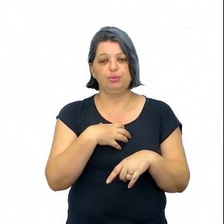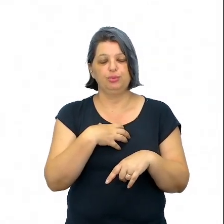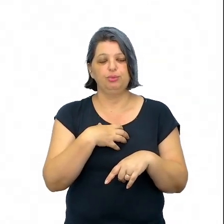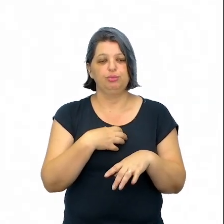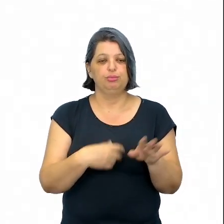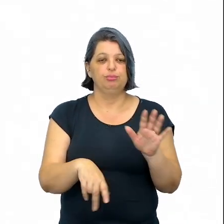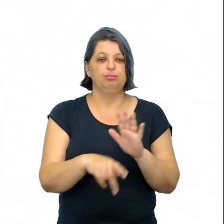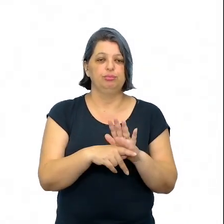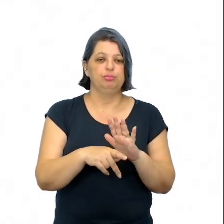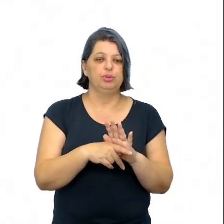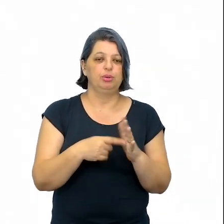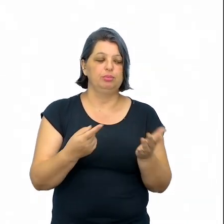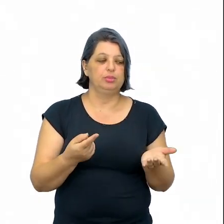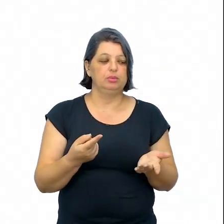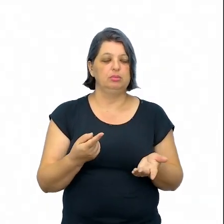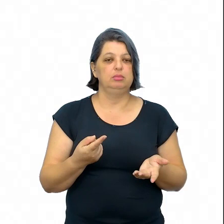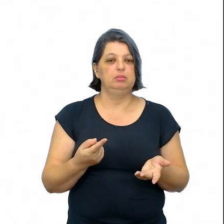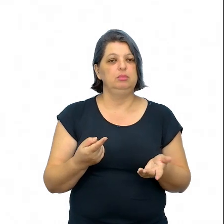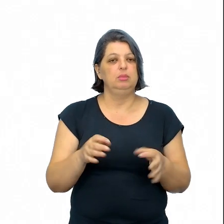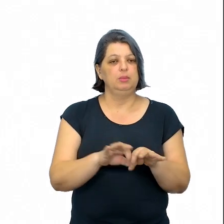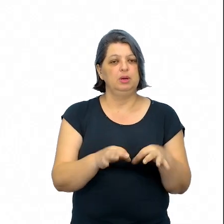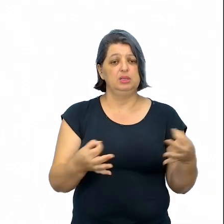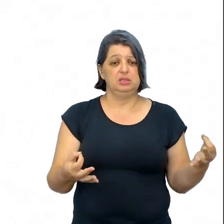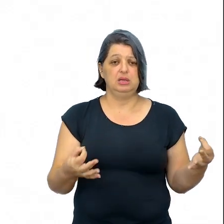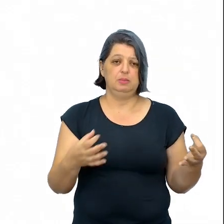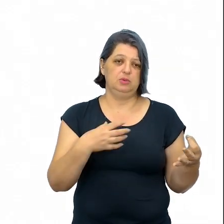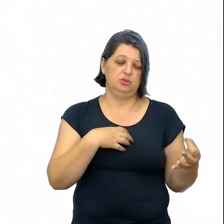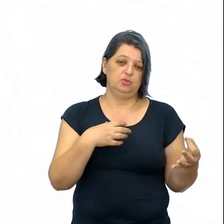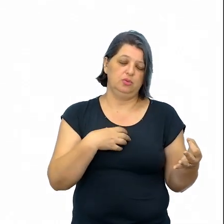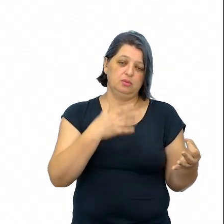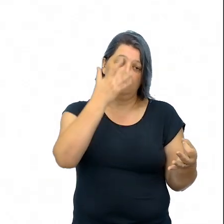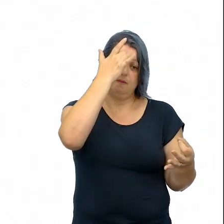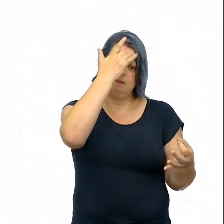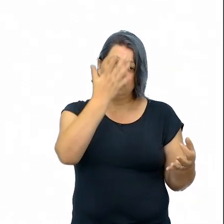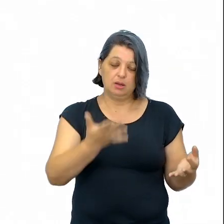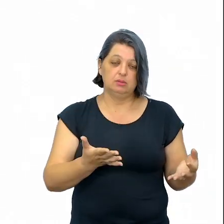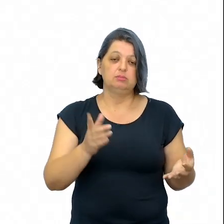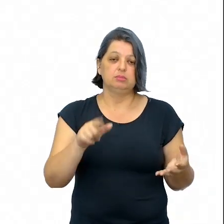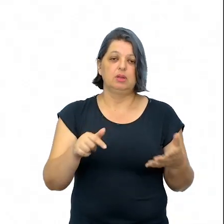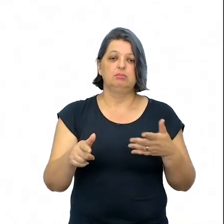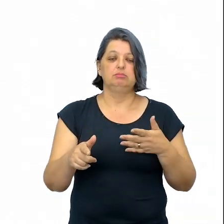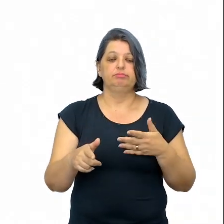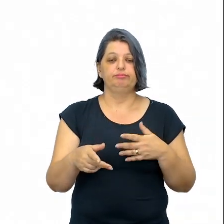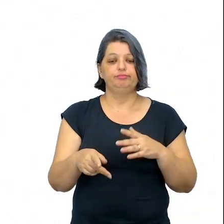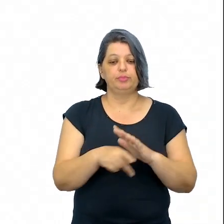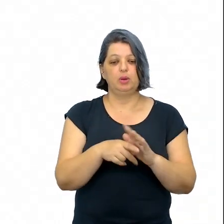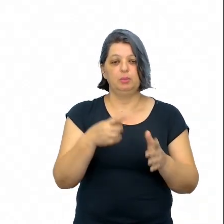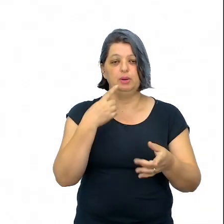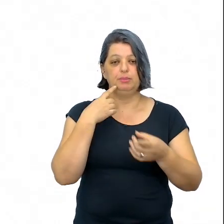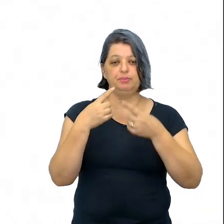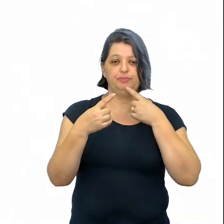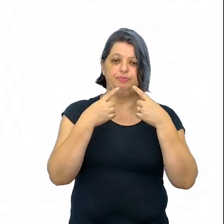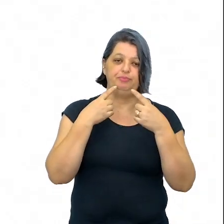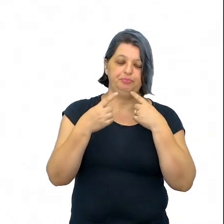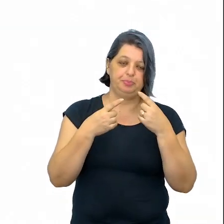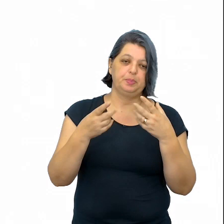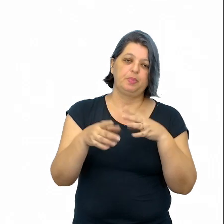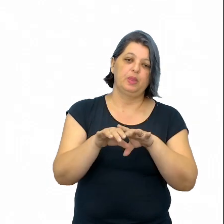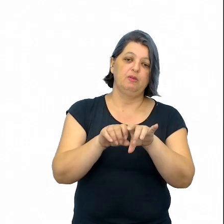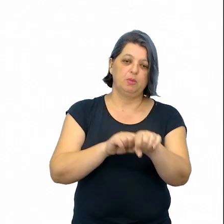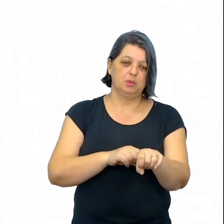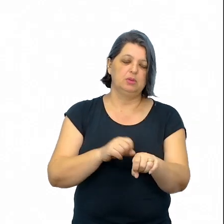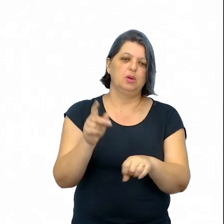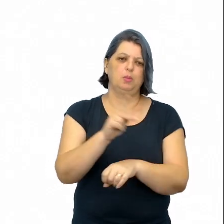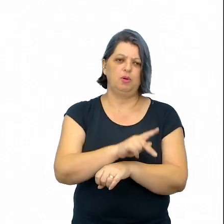esse ensino mais simples para o aluno de forma mais fácil? Então, isso foi discutido muito na formação nossa de etapa. O professor fez